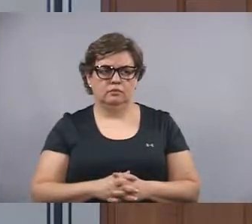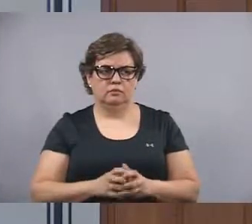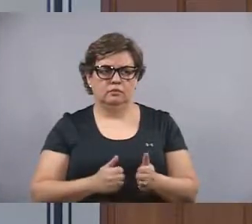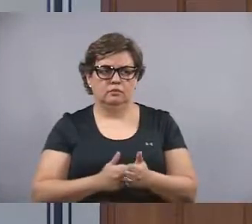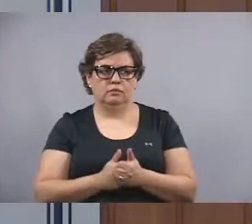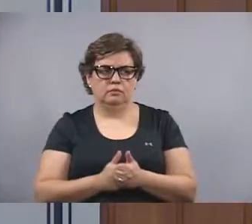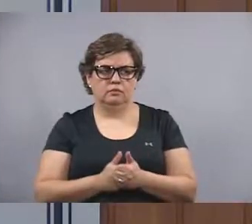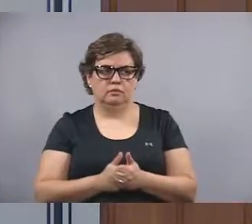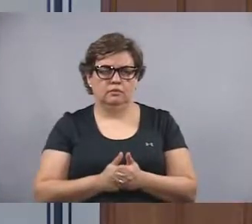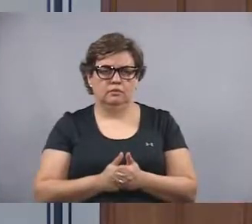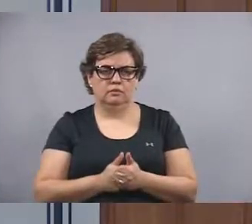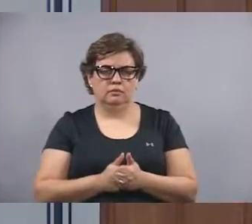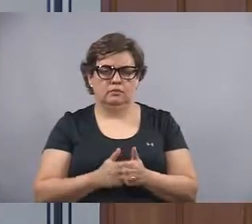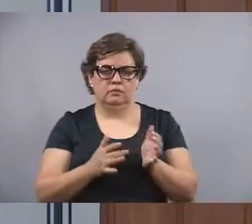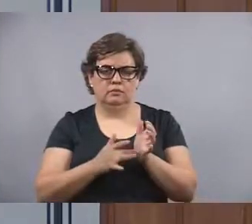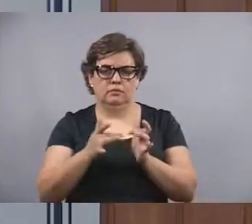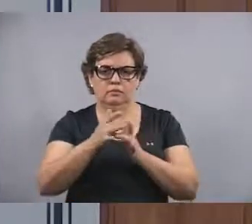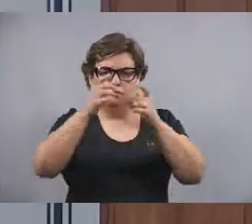próximo ao Cristo Rei,